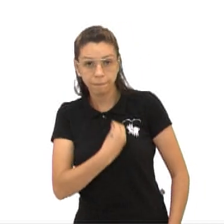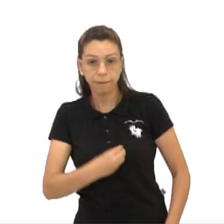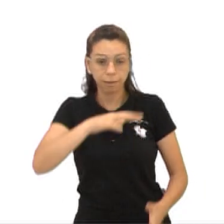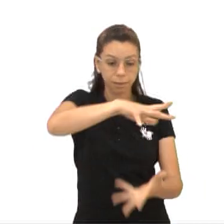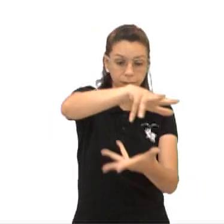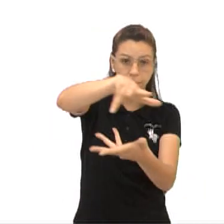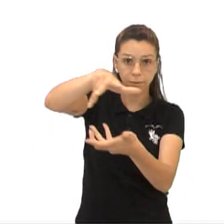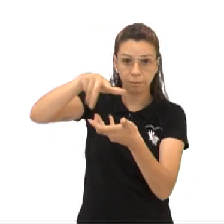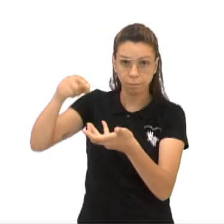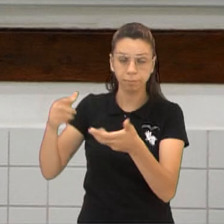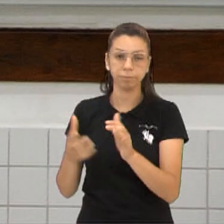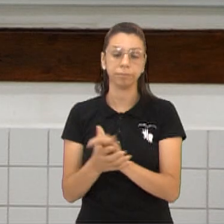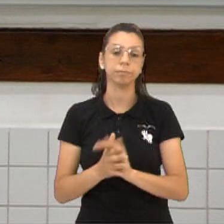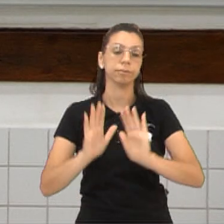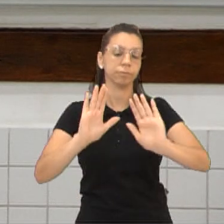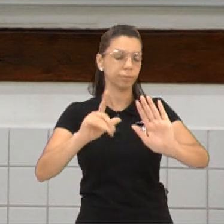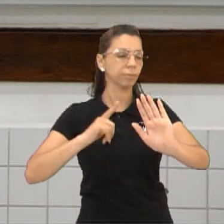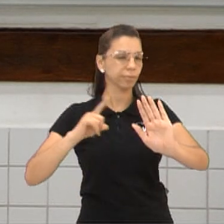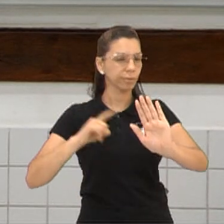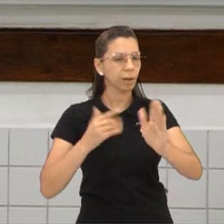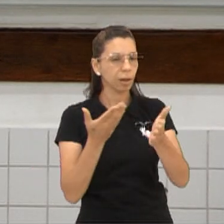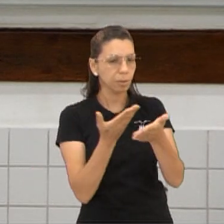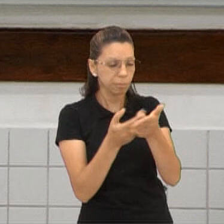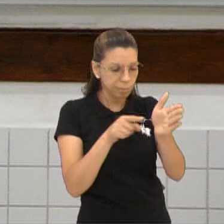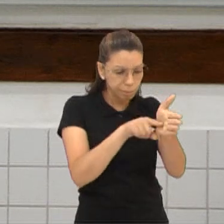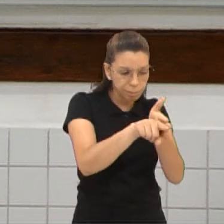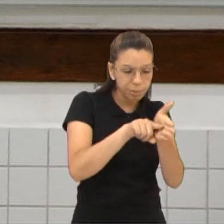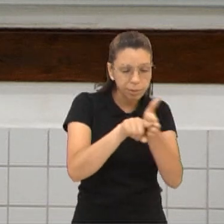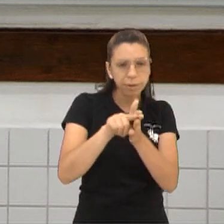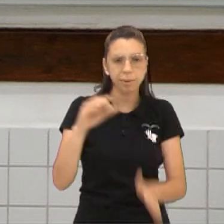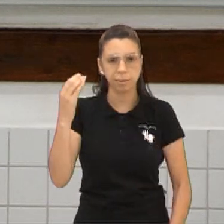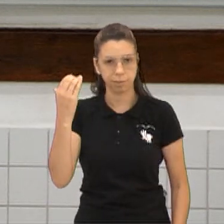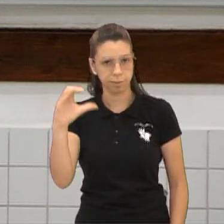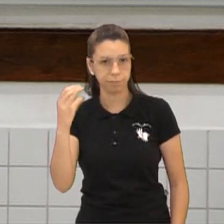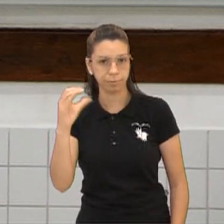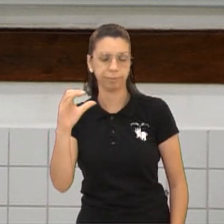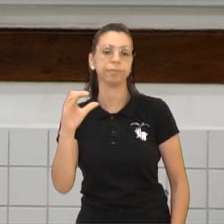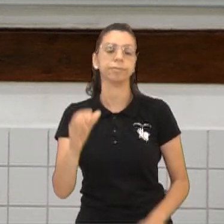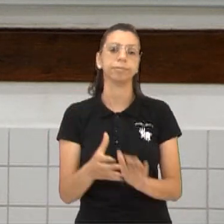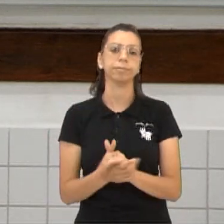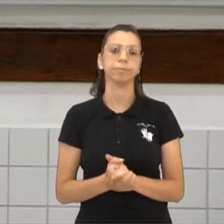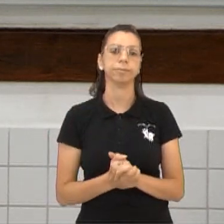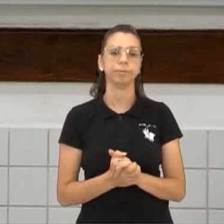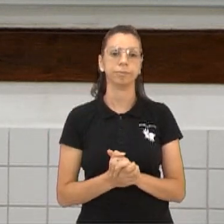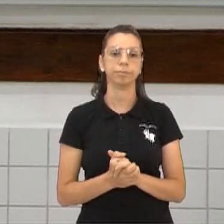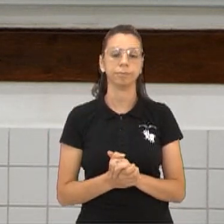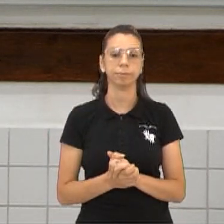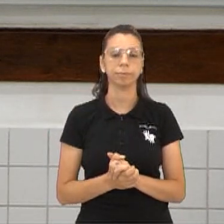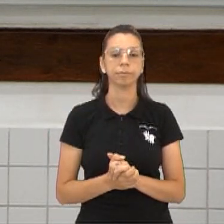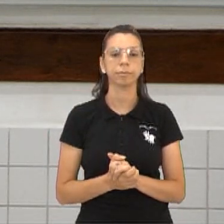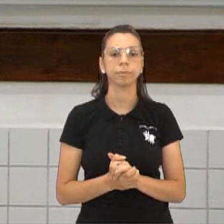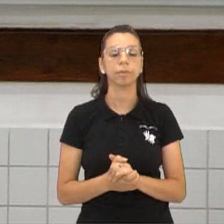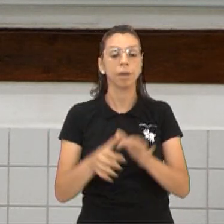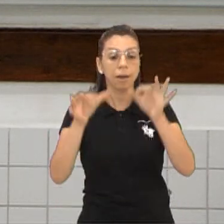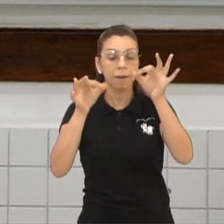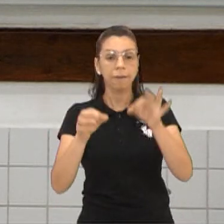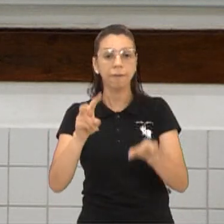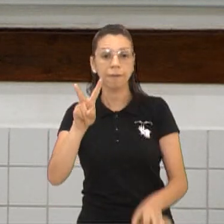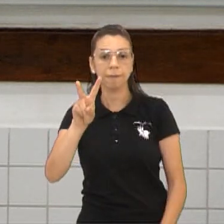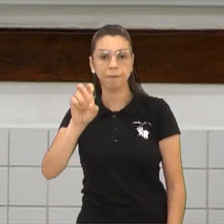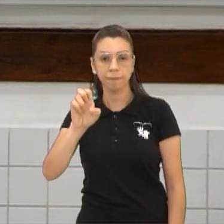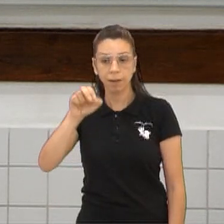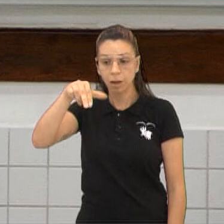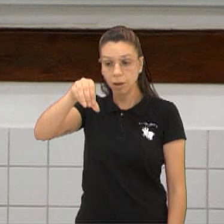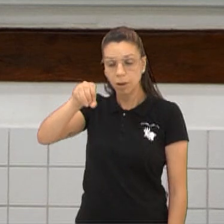planeta Terra, né? Existem estudos científicos que afirmam que Vênus, no seu passado, o